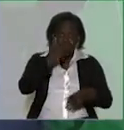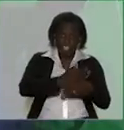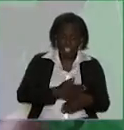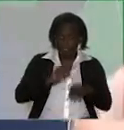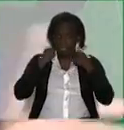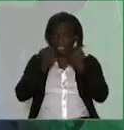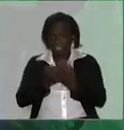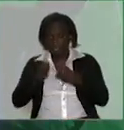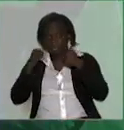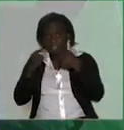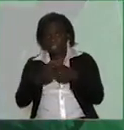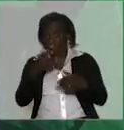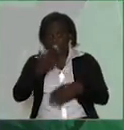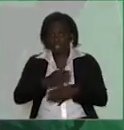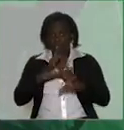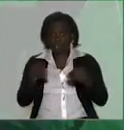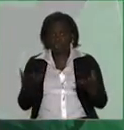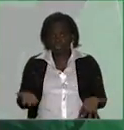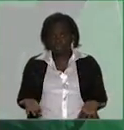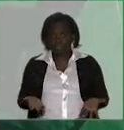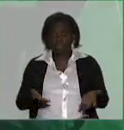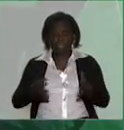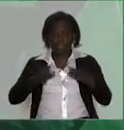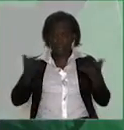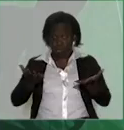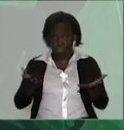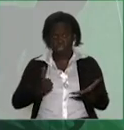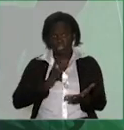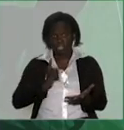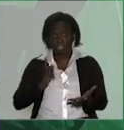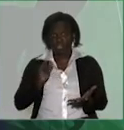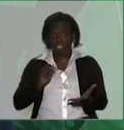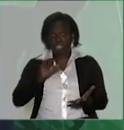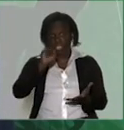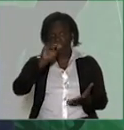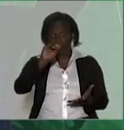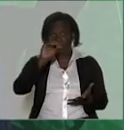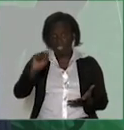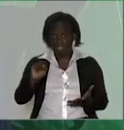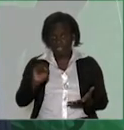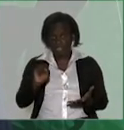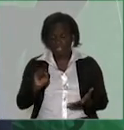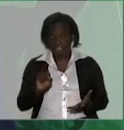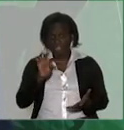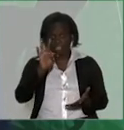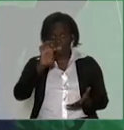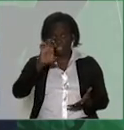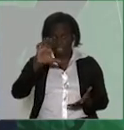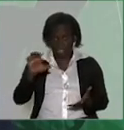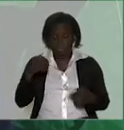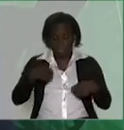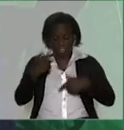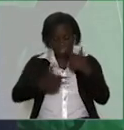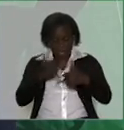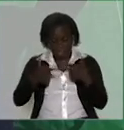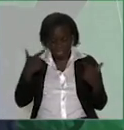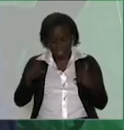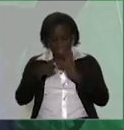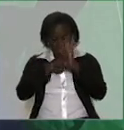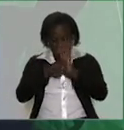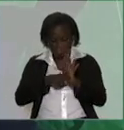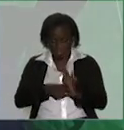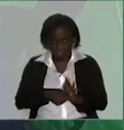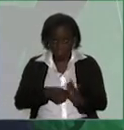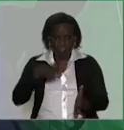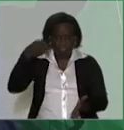Maracanãzinho funciona, nem o Maracanã funciona. Então, a situação que a gente tem hoje é de SOS. O TCE tem que fazer o trabalho dele, sim.